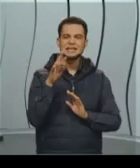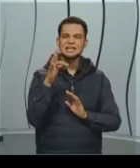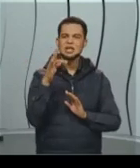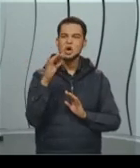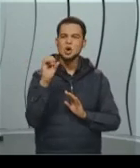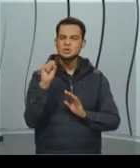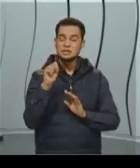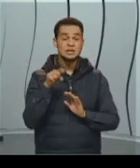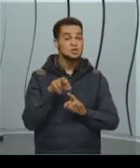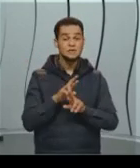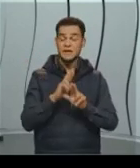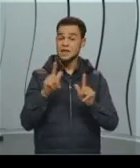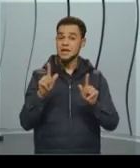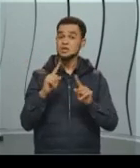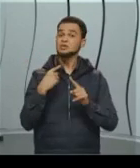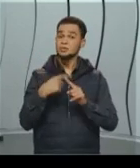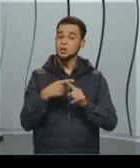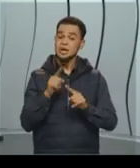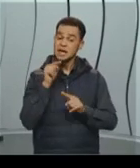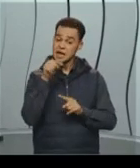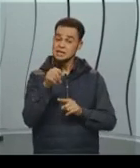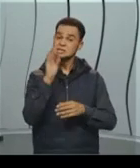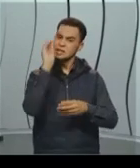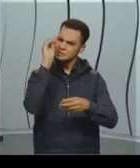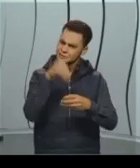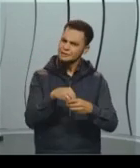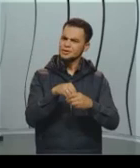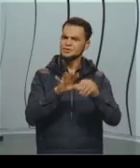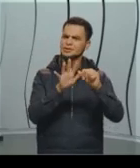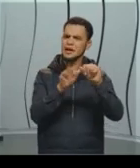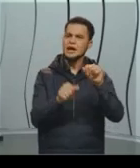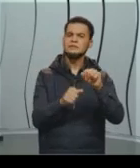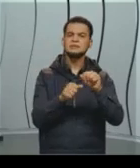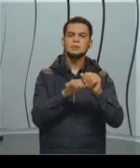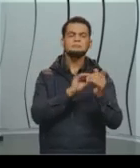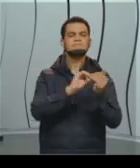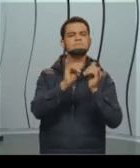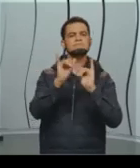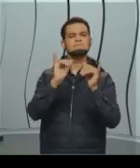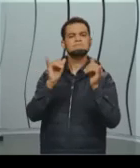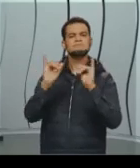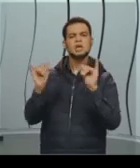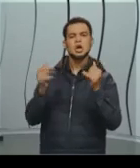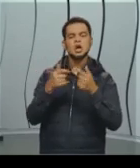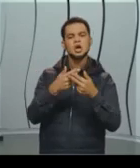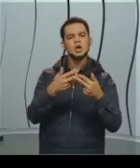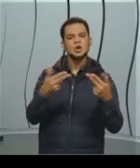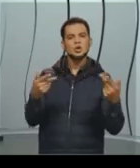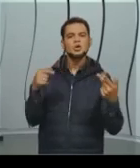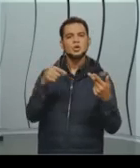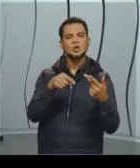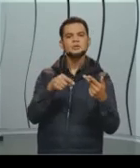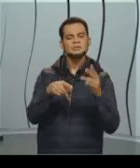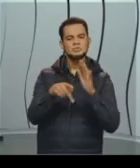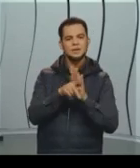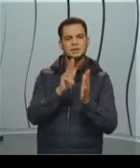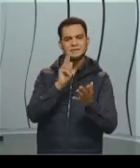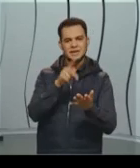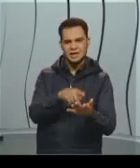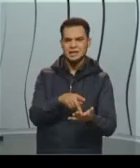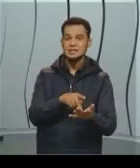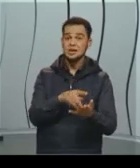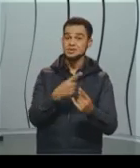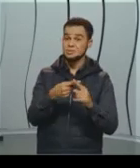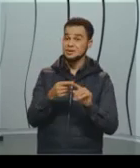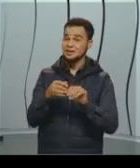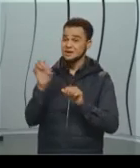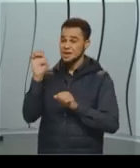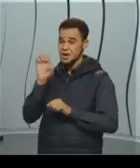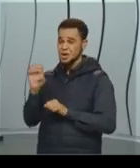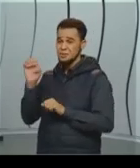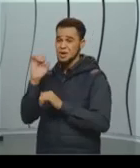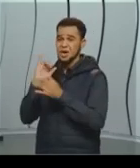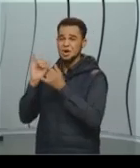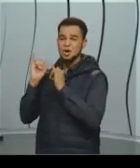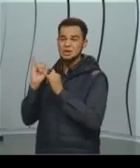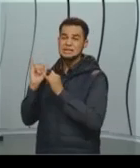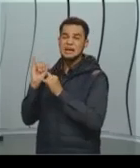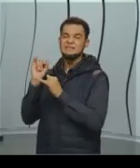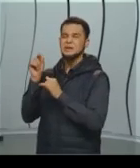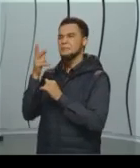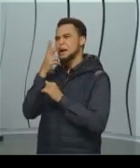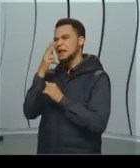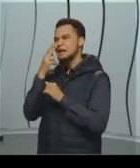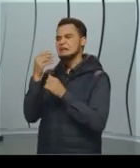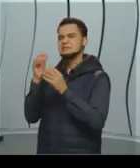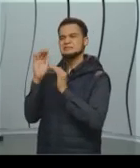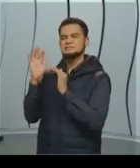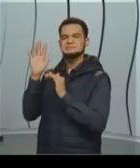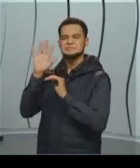a desvalorizar a cultura africana, tratando ela como inferior simplesmente porque ela não encaixava nos quadros, né,